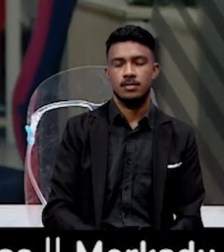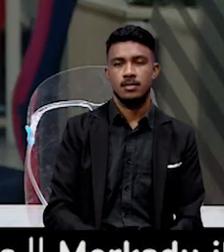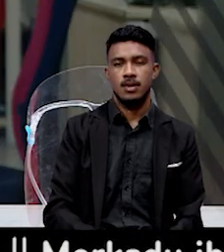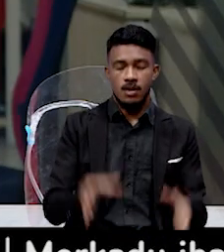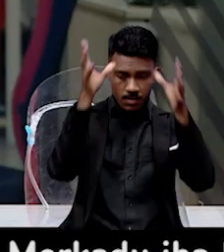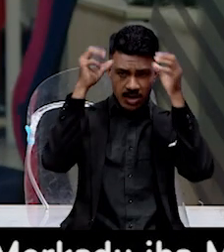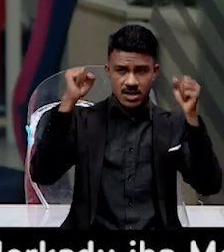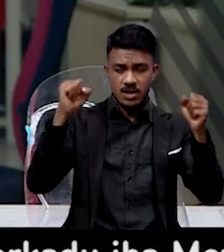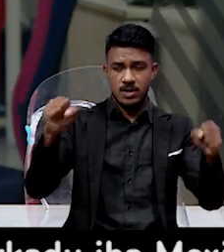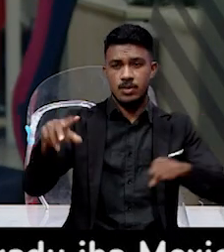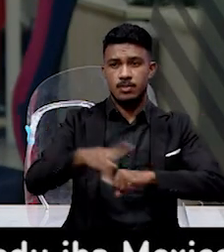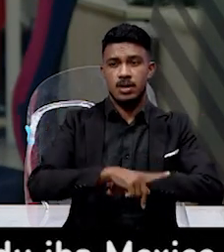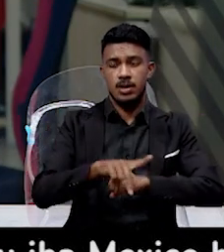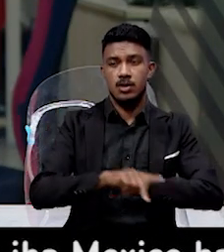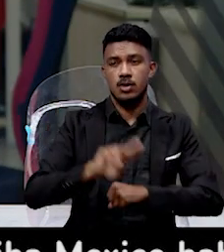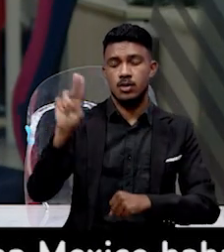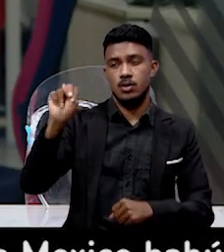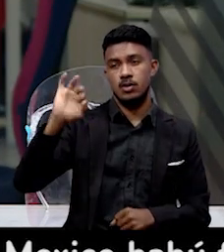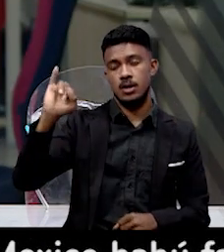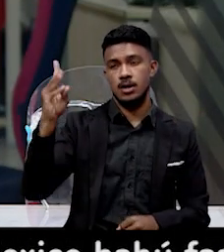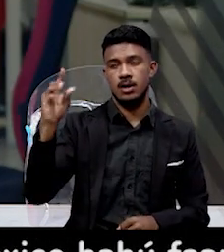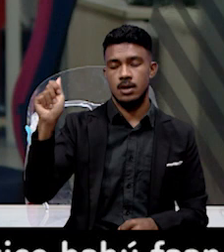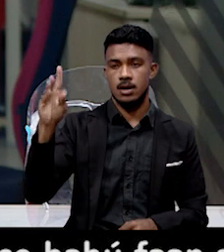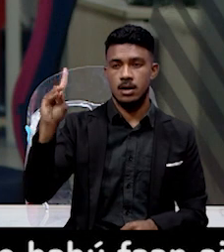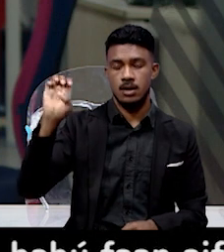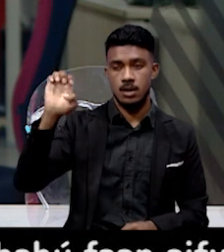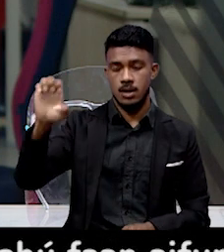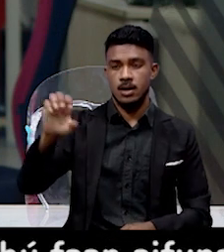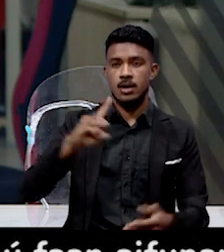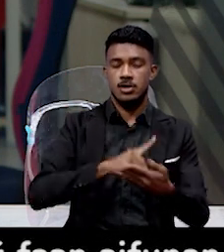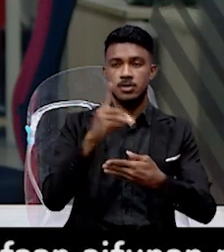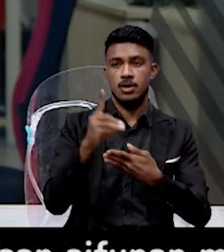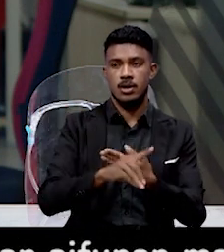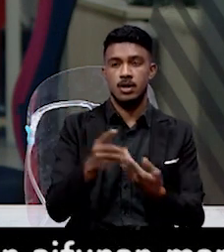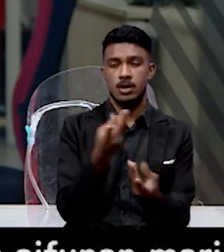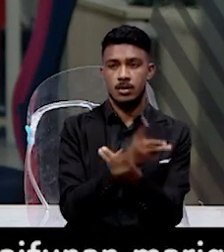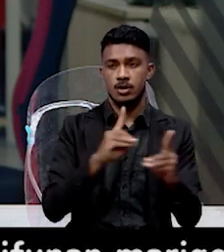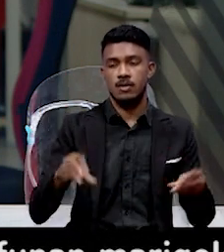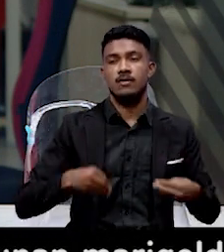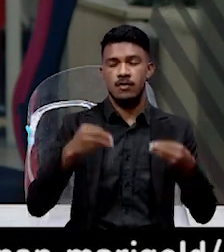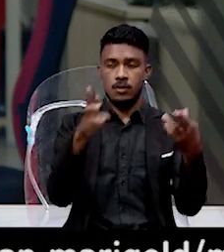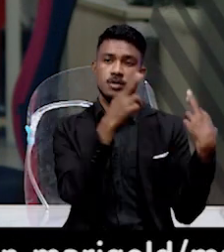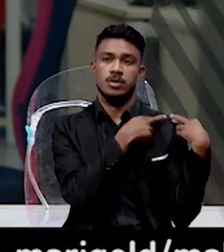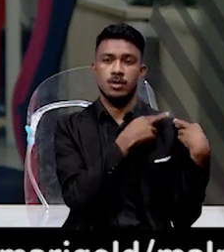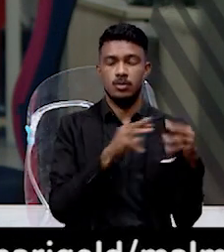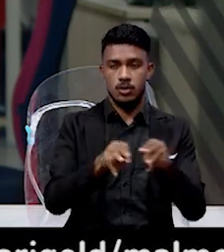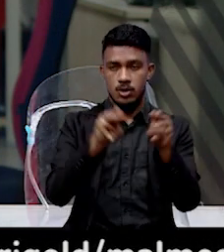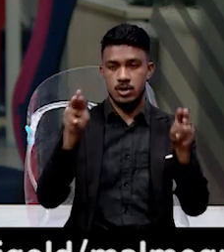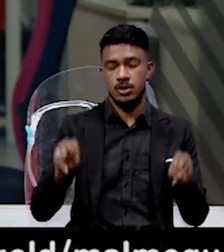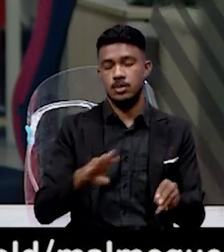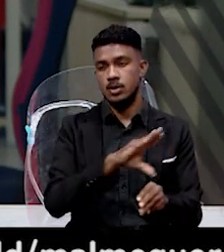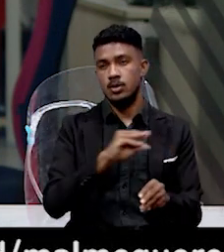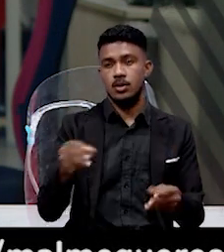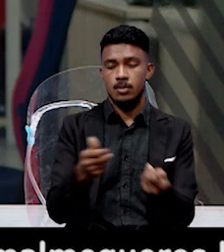Presidente interino Partido Unidade de Desenvolvimento Democrático foi posto em Koordenadór Munisípiu, posto no Suku e